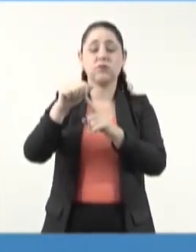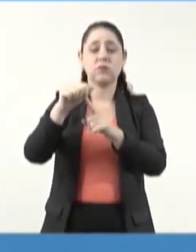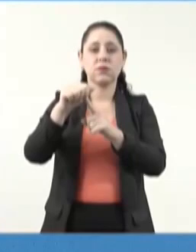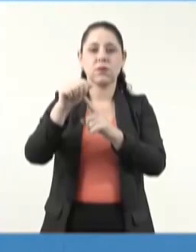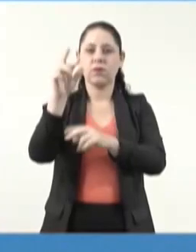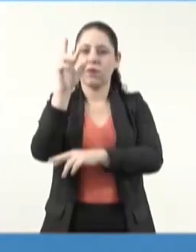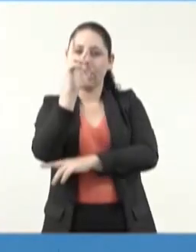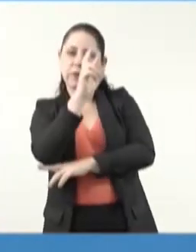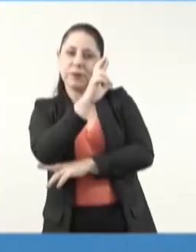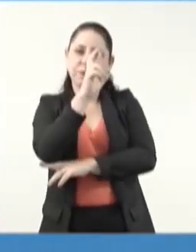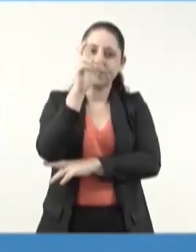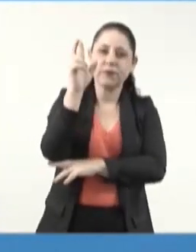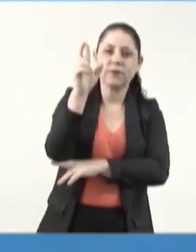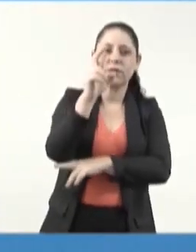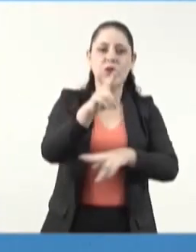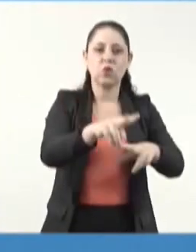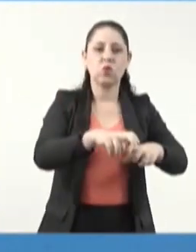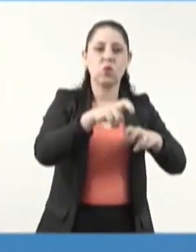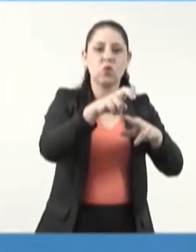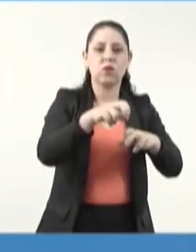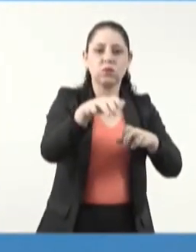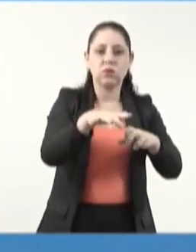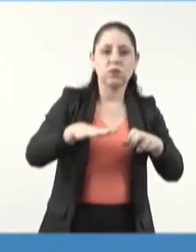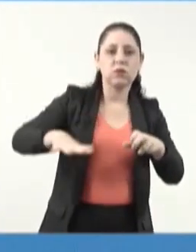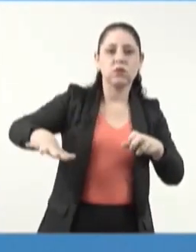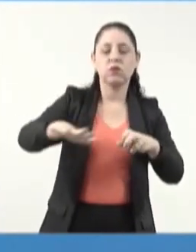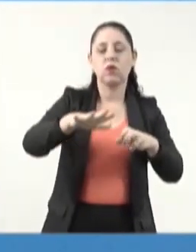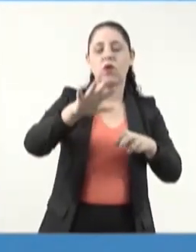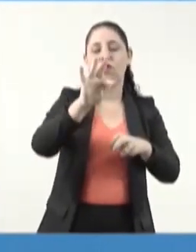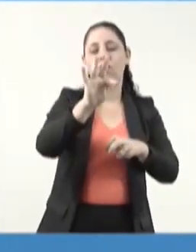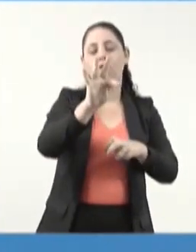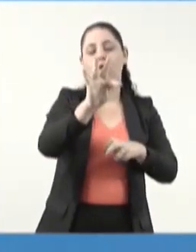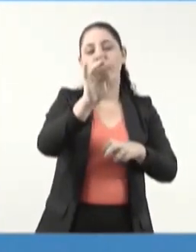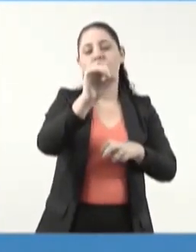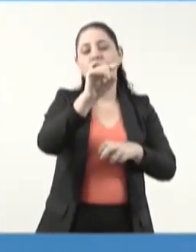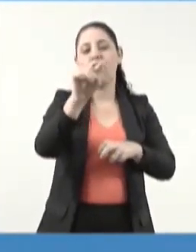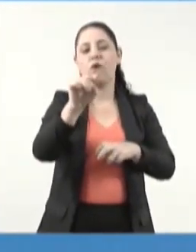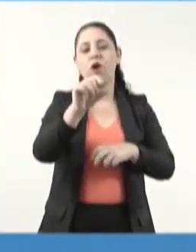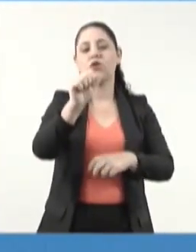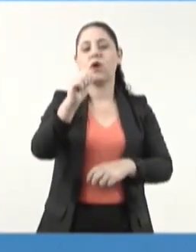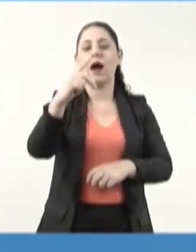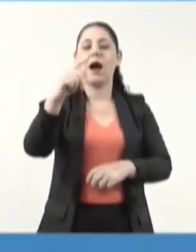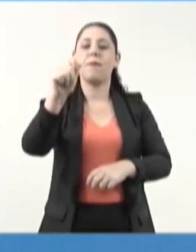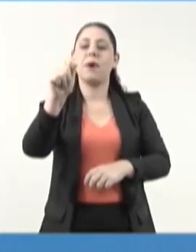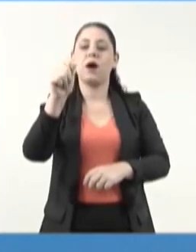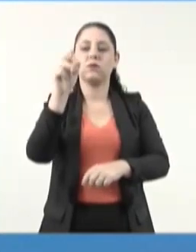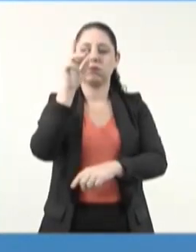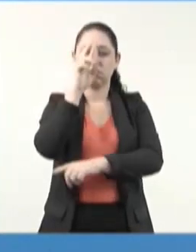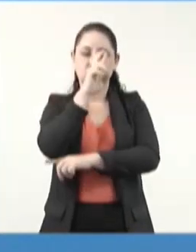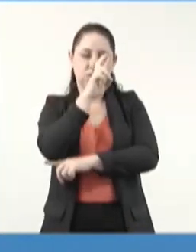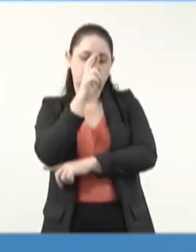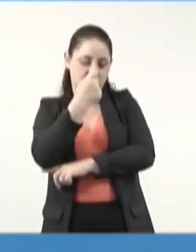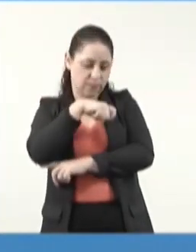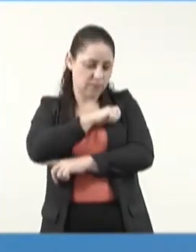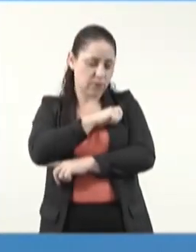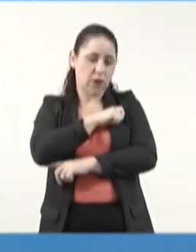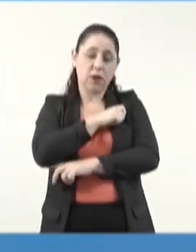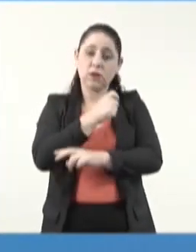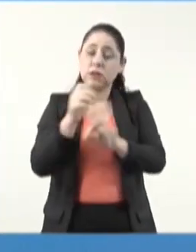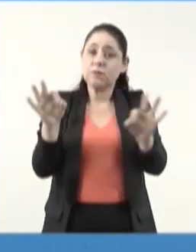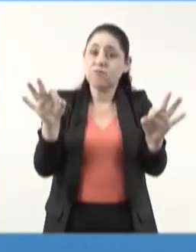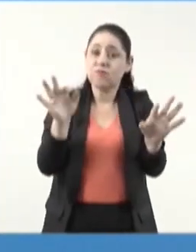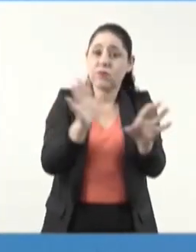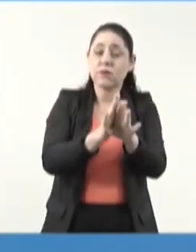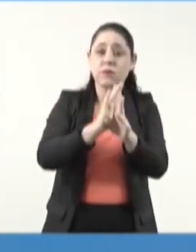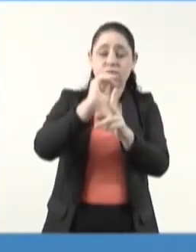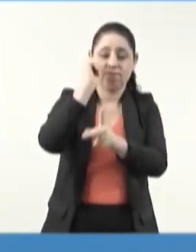da Patrulha Rural da Polícia Militar na região da Foz do Apa, para a fiscalização e combate permanente